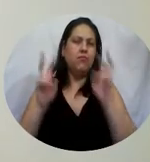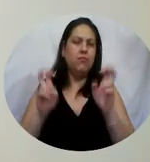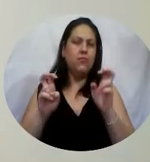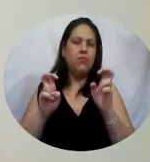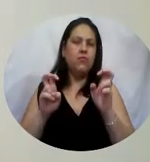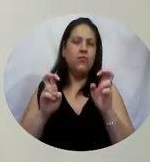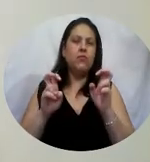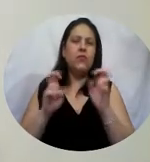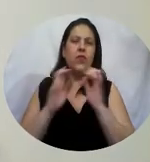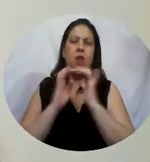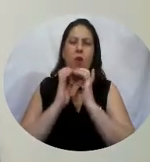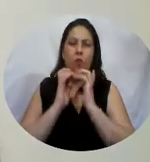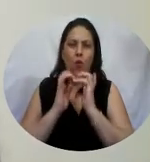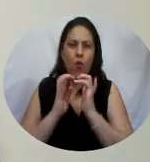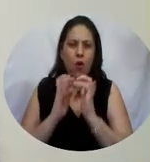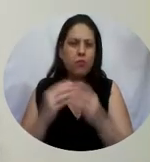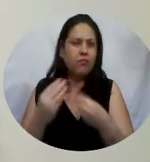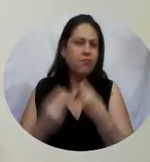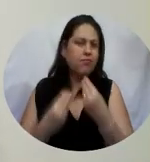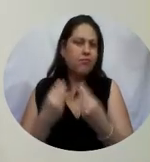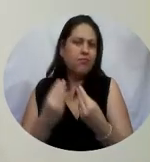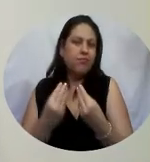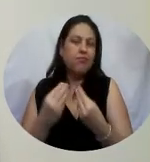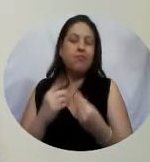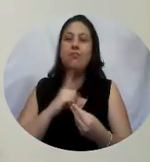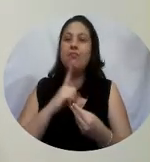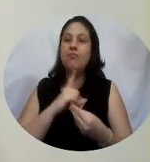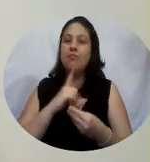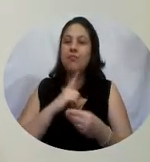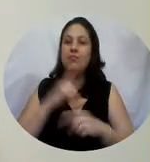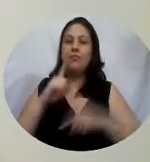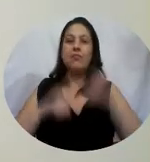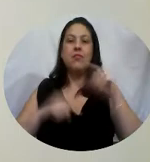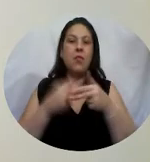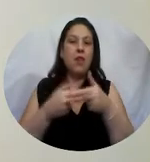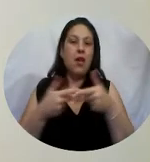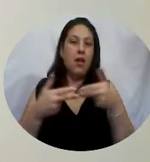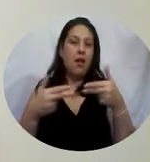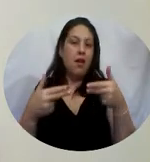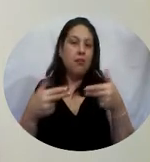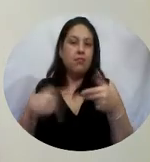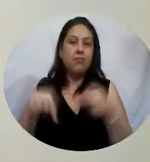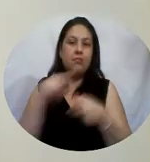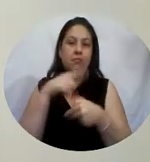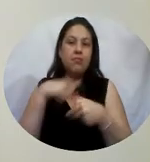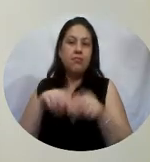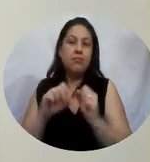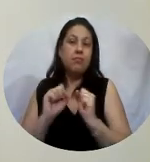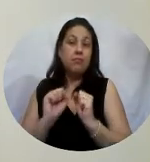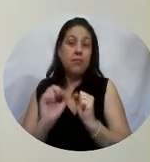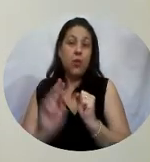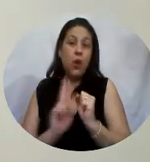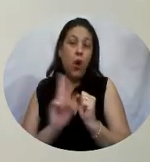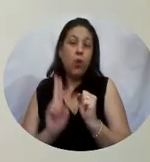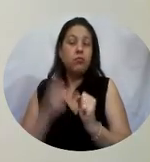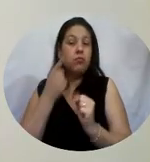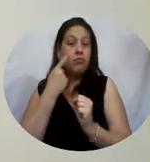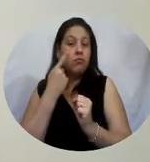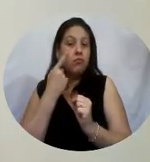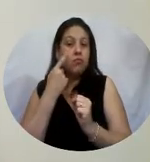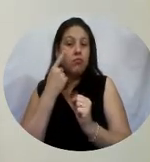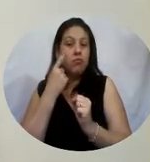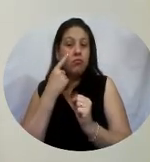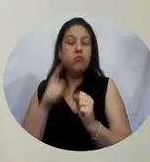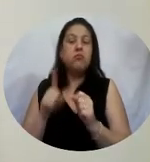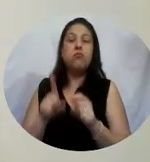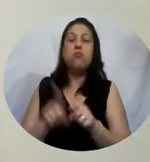espectro do autismo. Eu preparei um material para que vocês possam depois utilizar para fornecerem informações também dentro